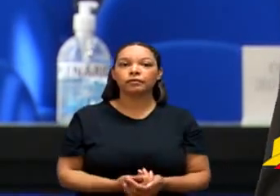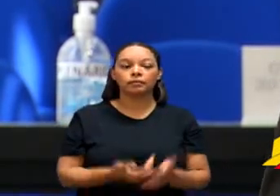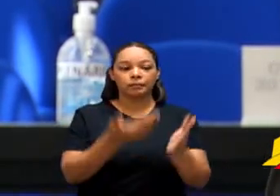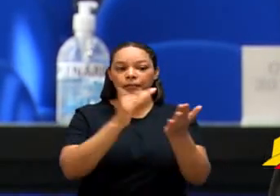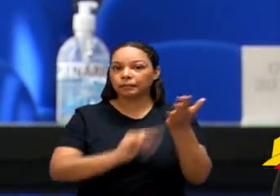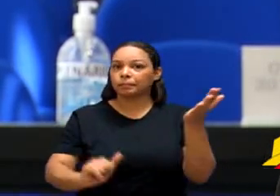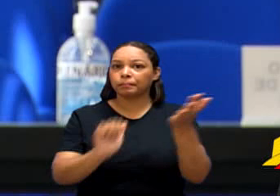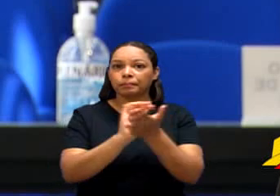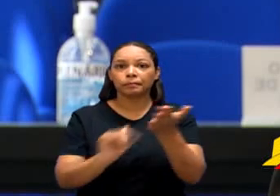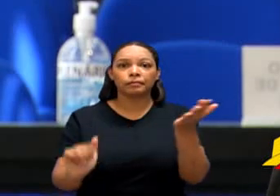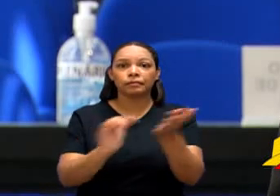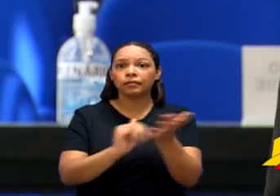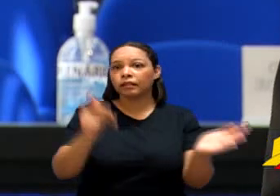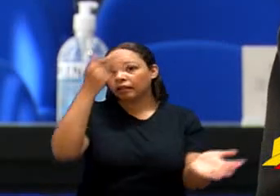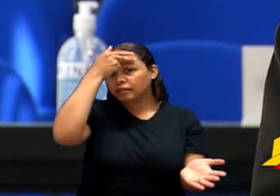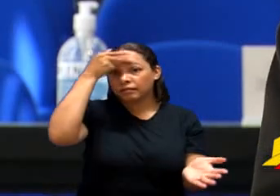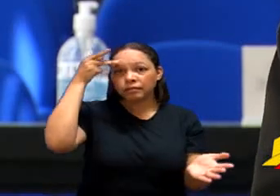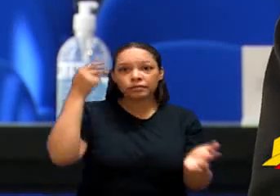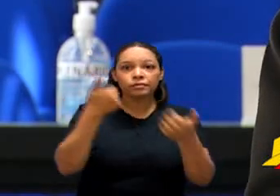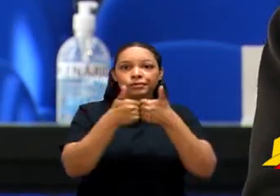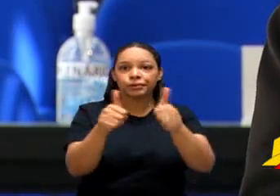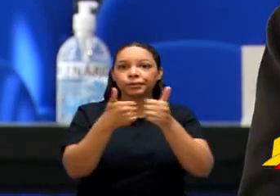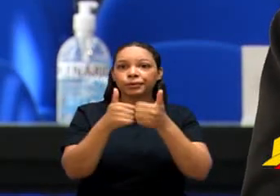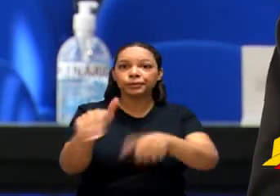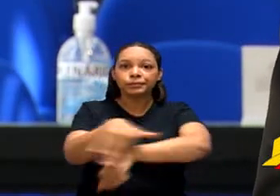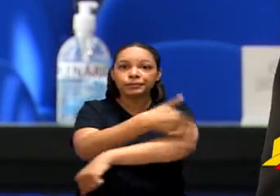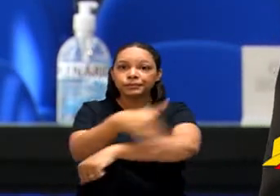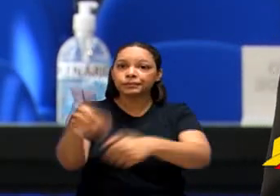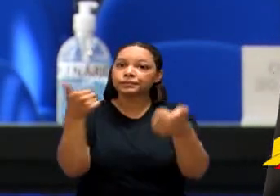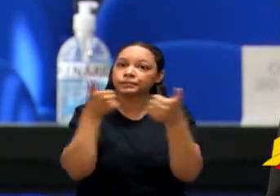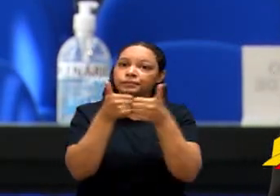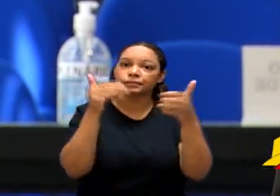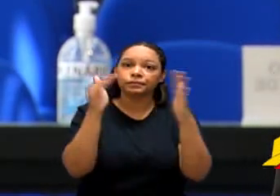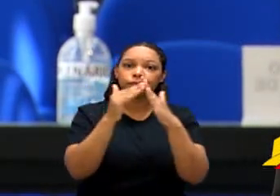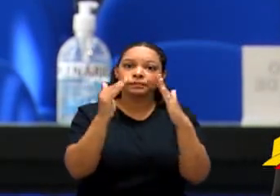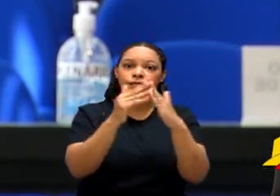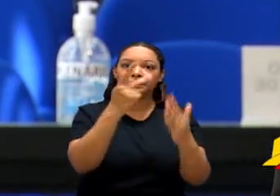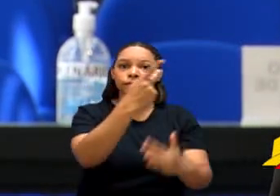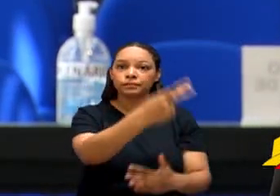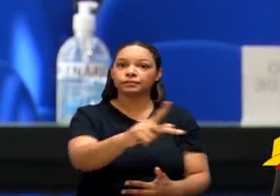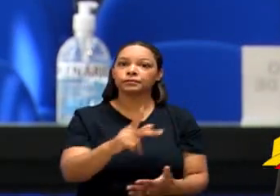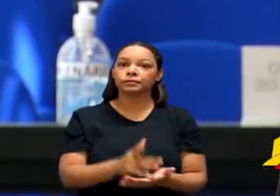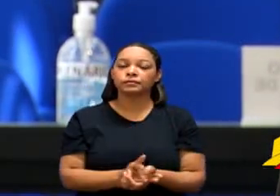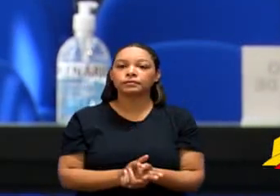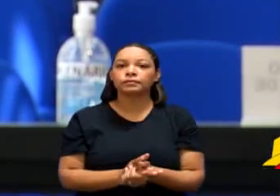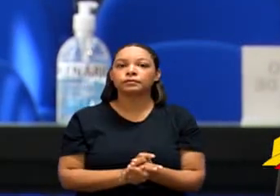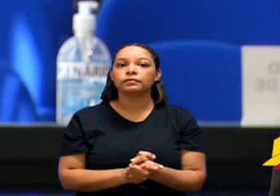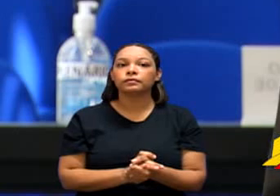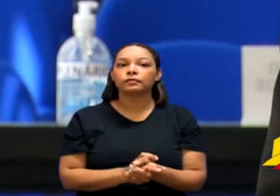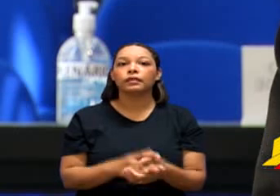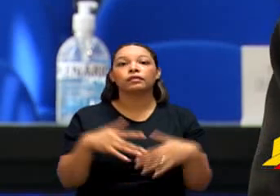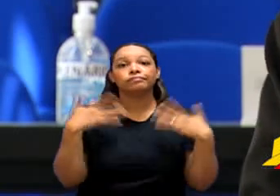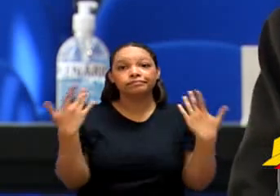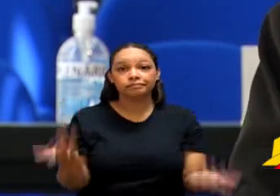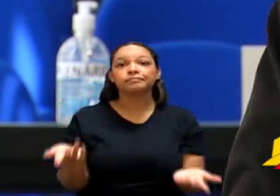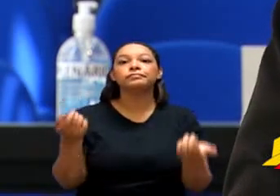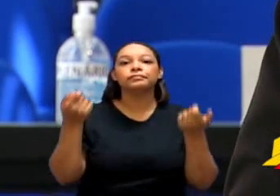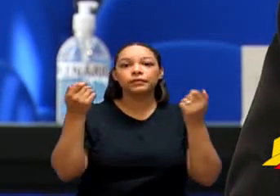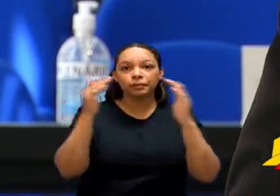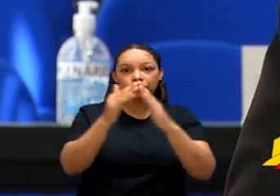passageiros, de ter o ponto adequado no espaço ali que já era determinado. Então, vereador, eu peço